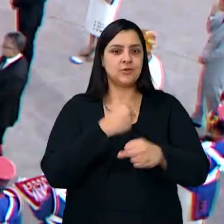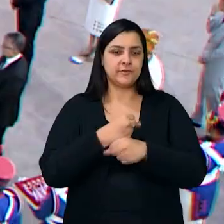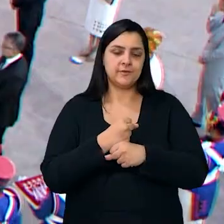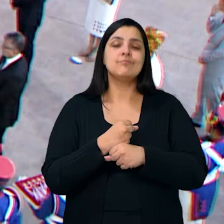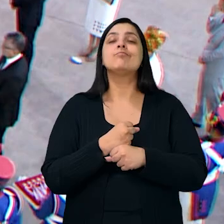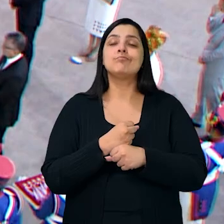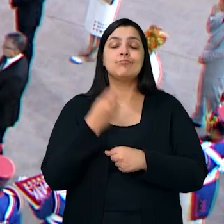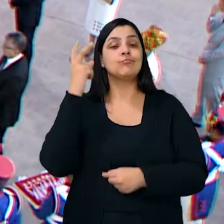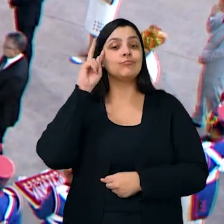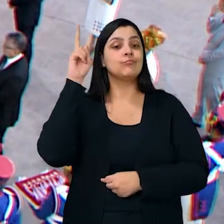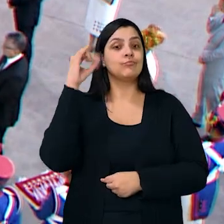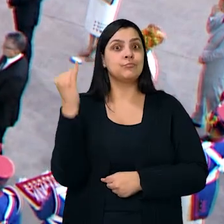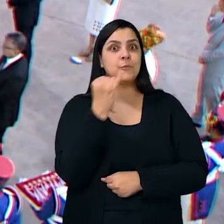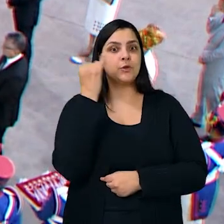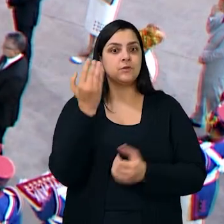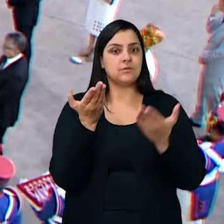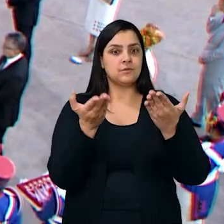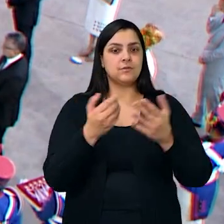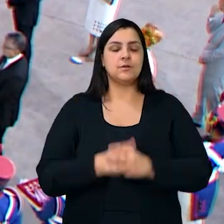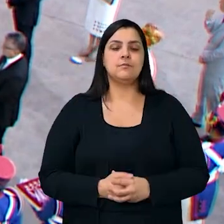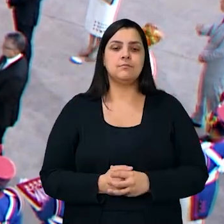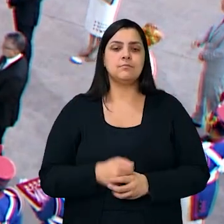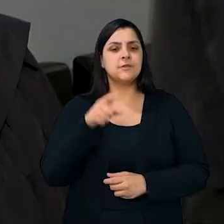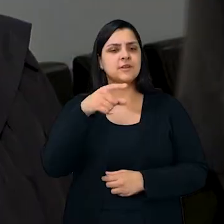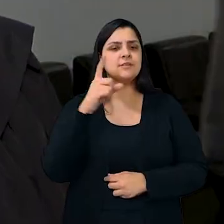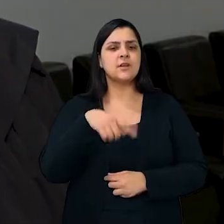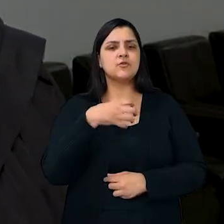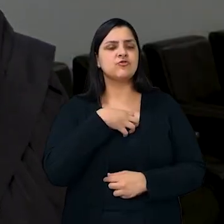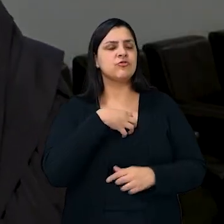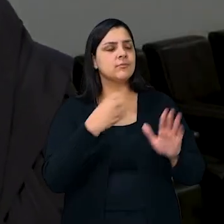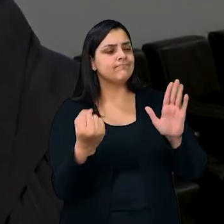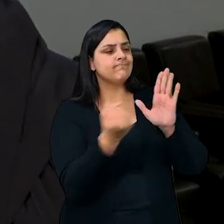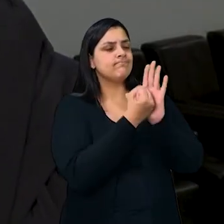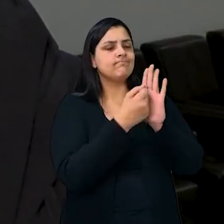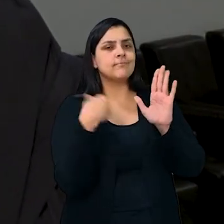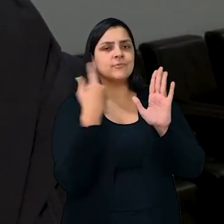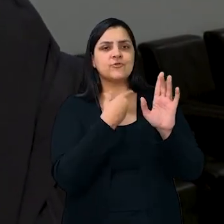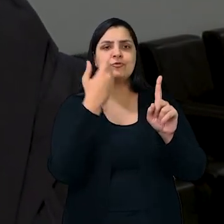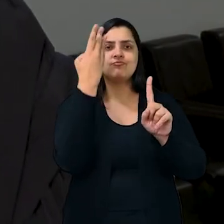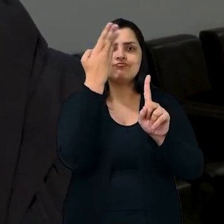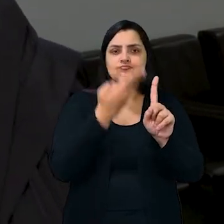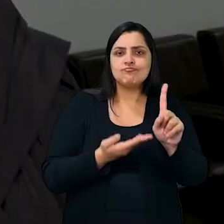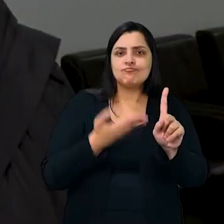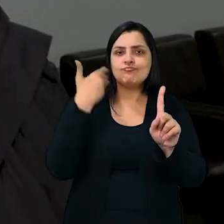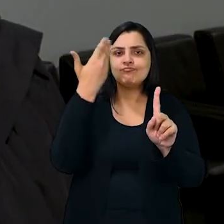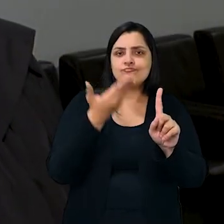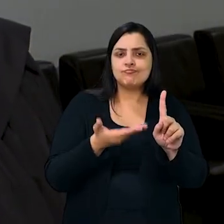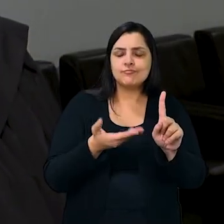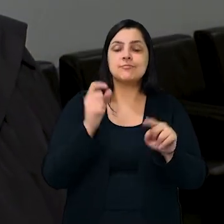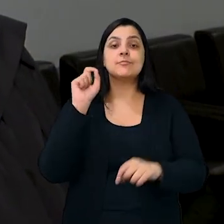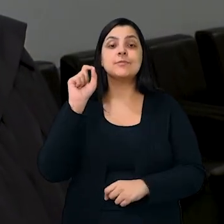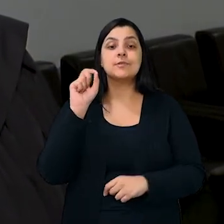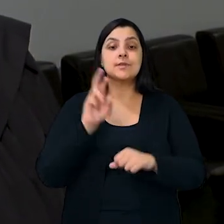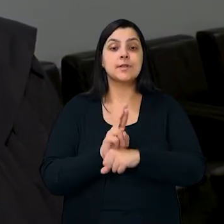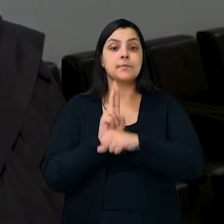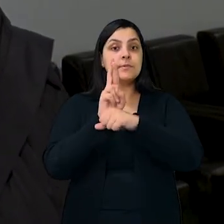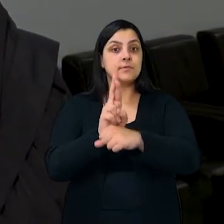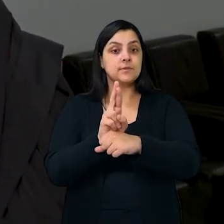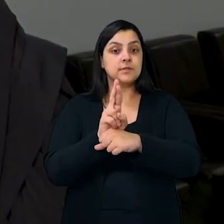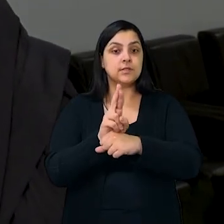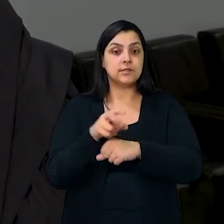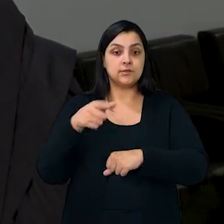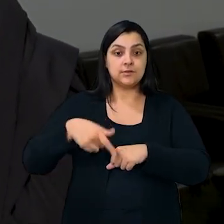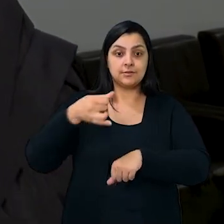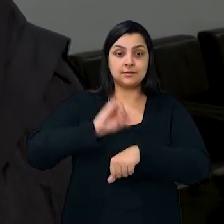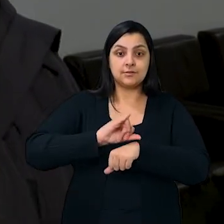biênio, pontuou a relevância do evento. É uma forma simbólica de nós homenagearmos não só aqueles representantes